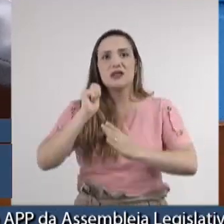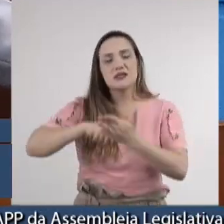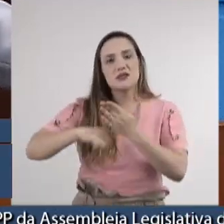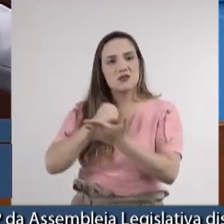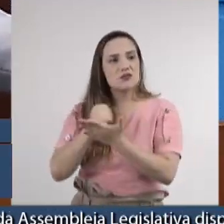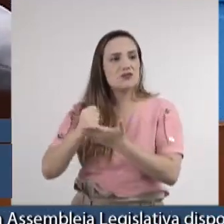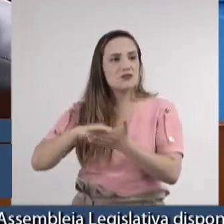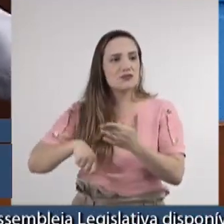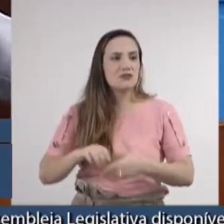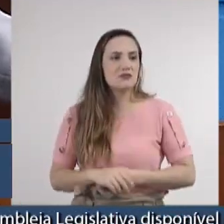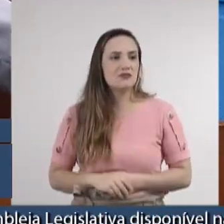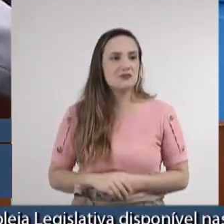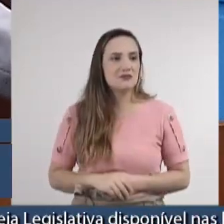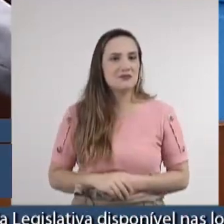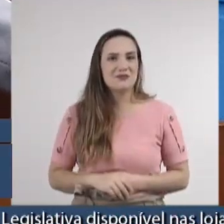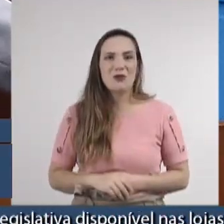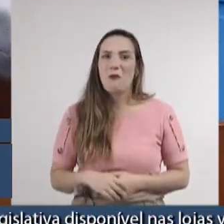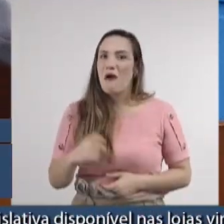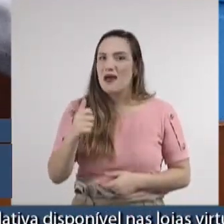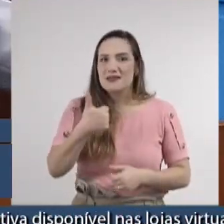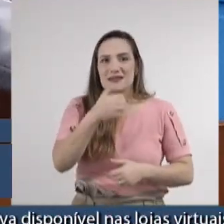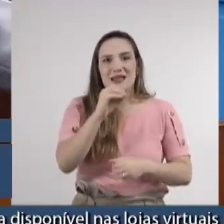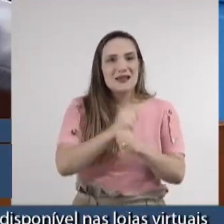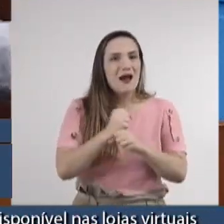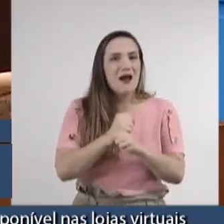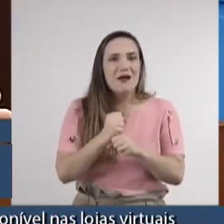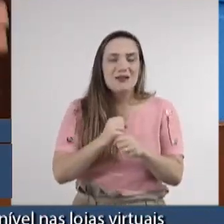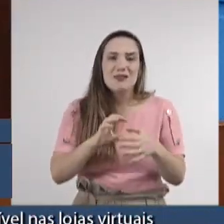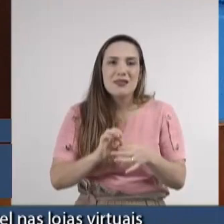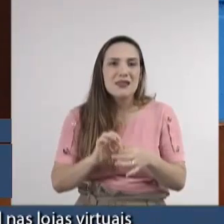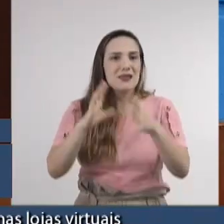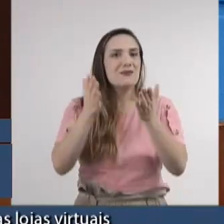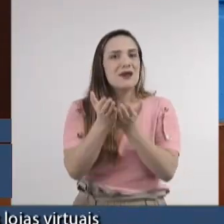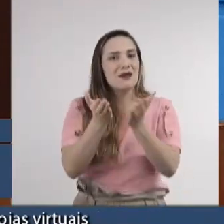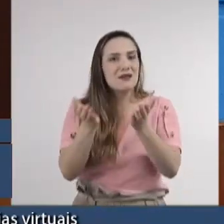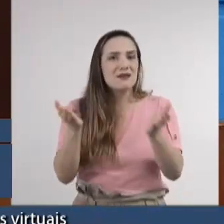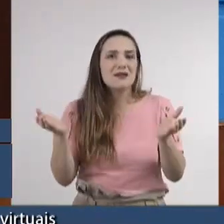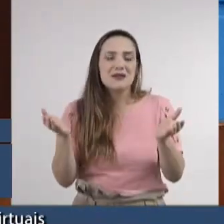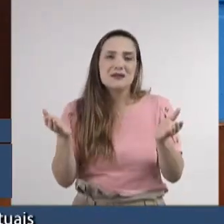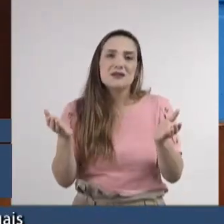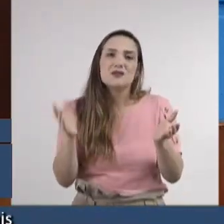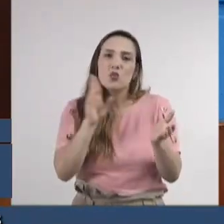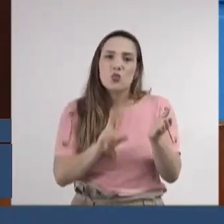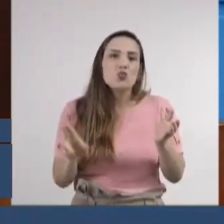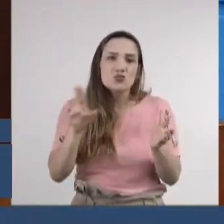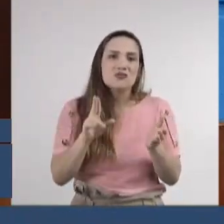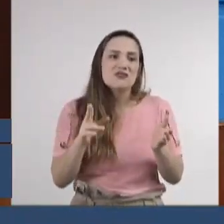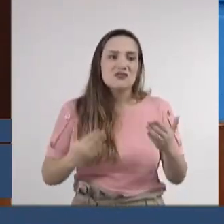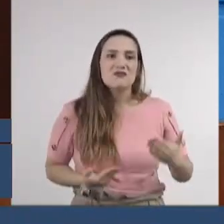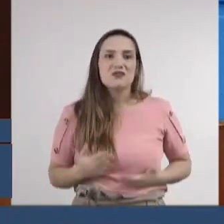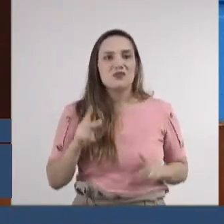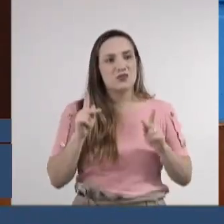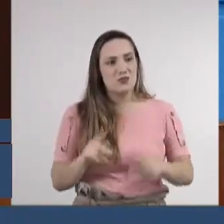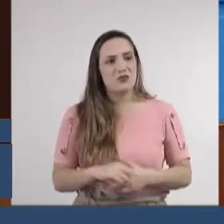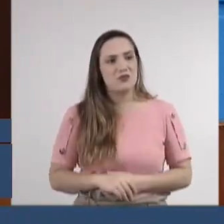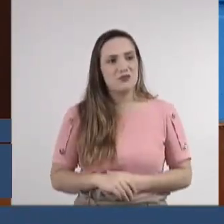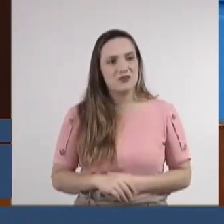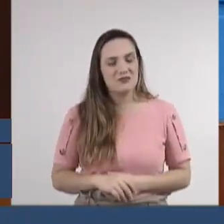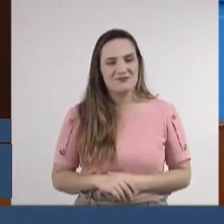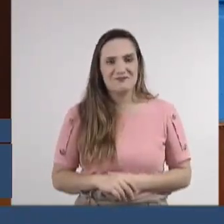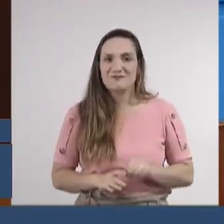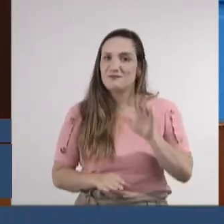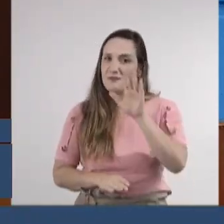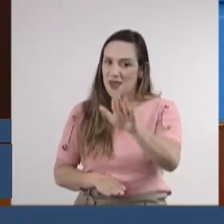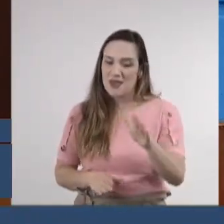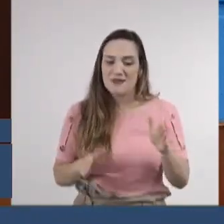quando vai inteirar 10 anos de concessão. Nesses 10 anos, que é o que está previsto